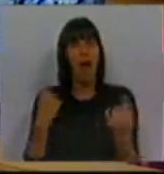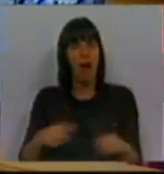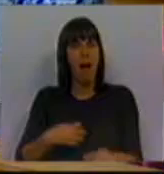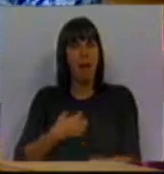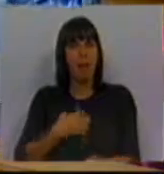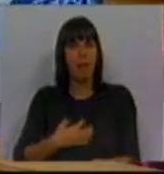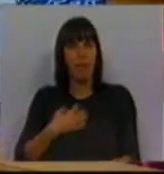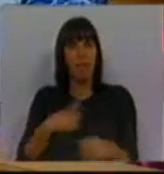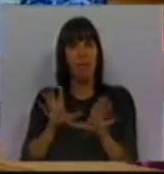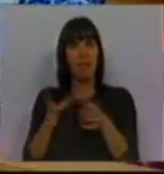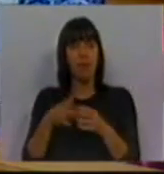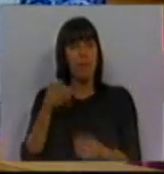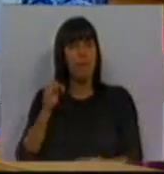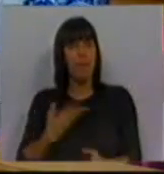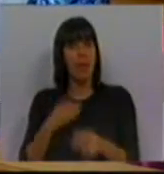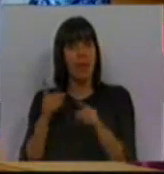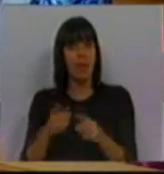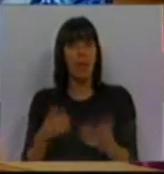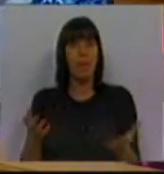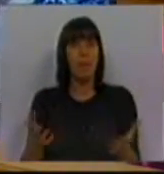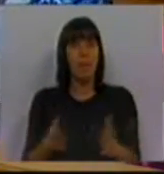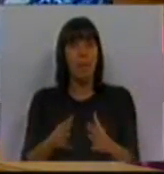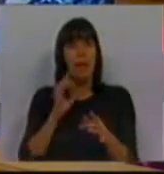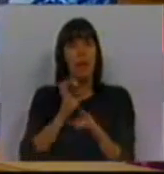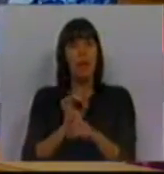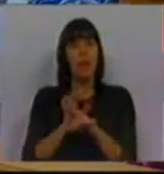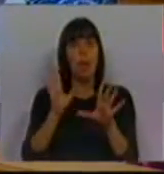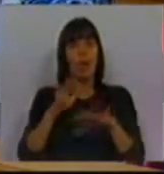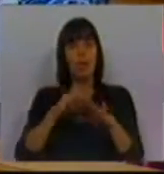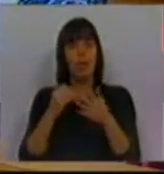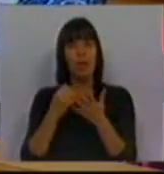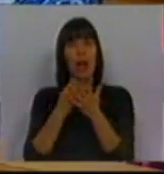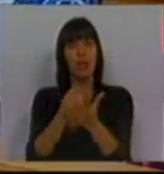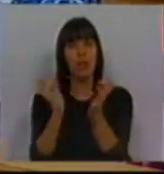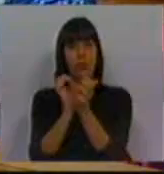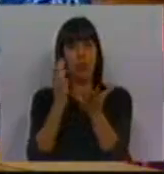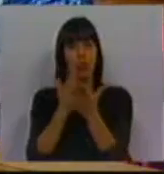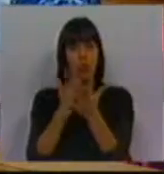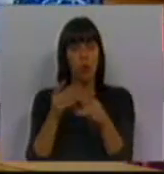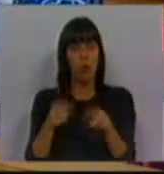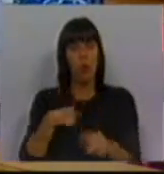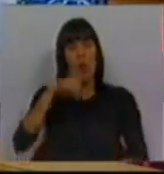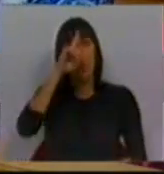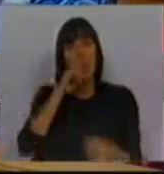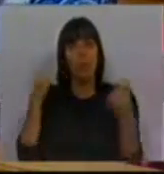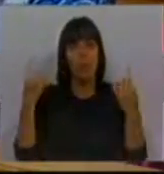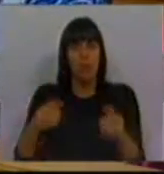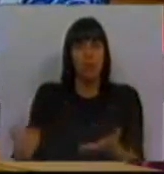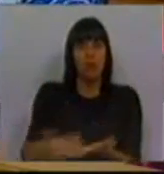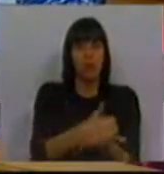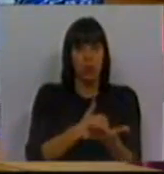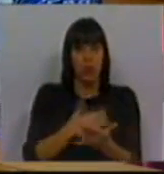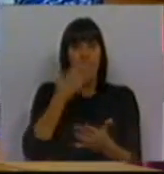desta bancada do PSD. Quanto à ação social escolar, eu lembrava apenas os